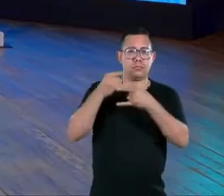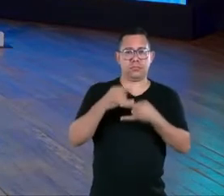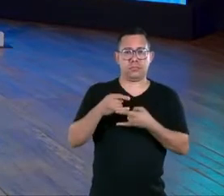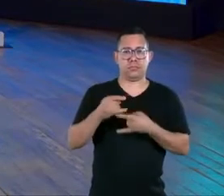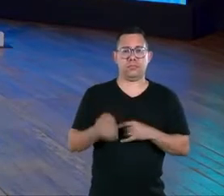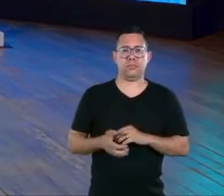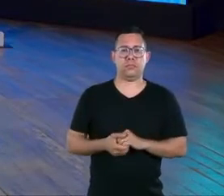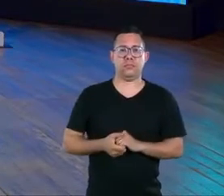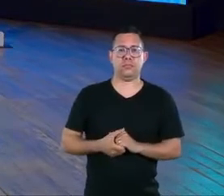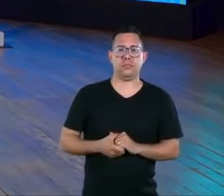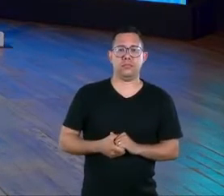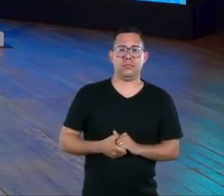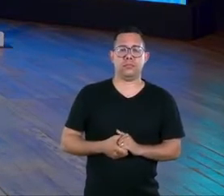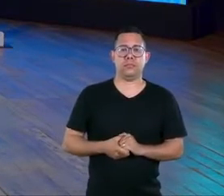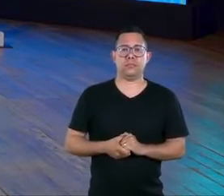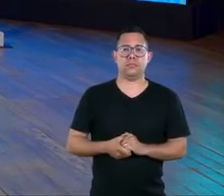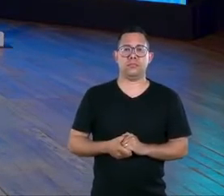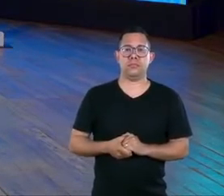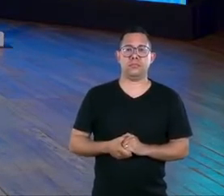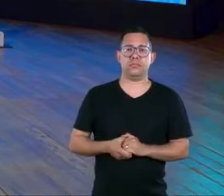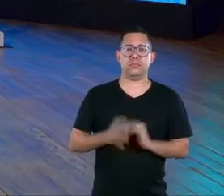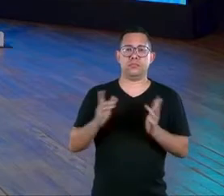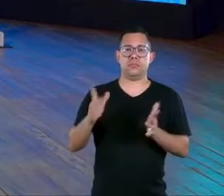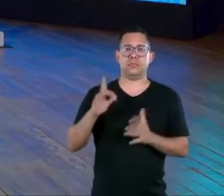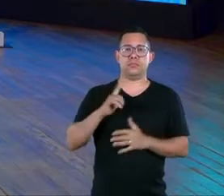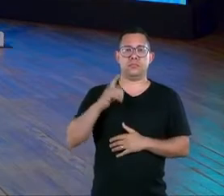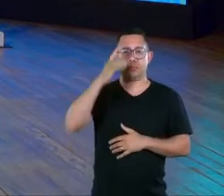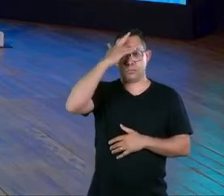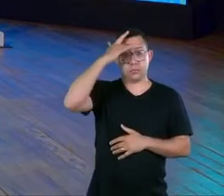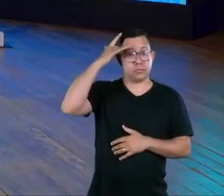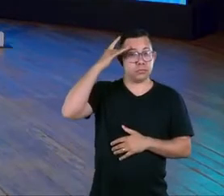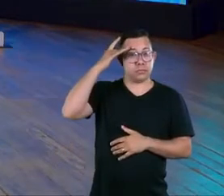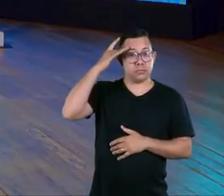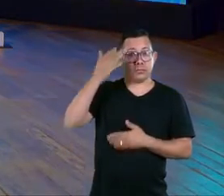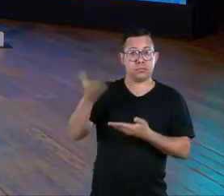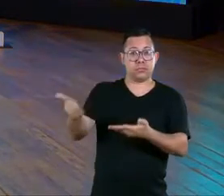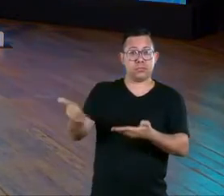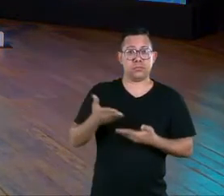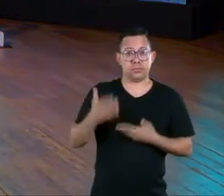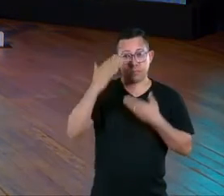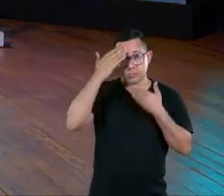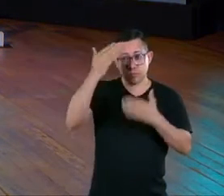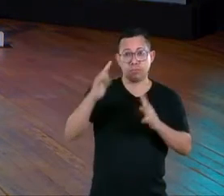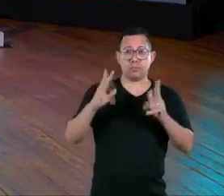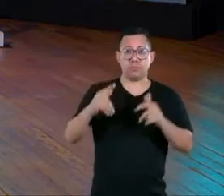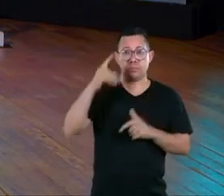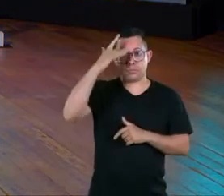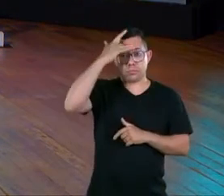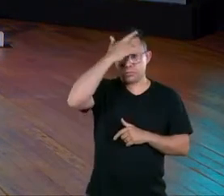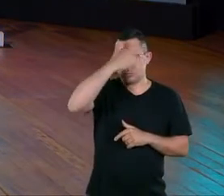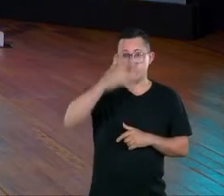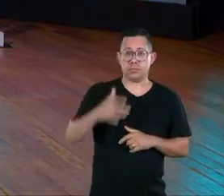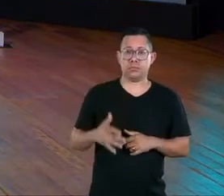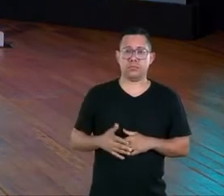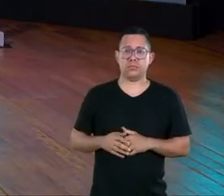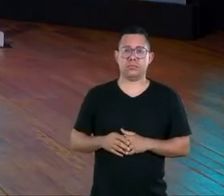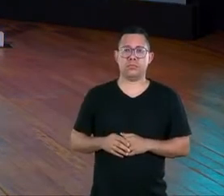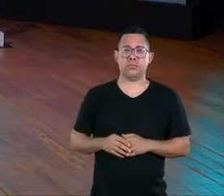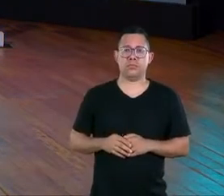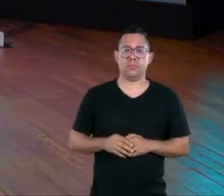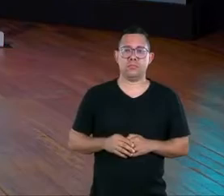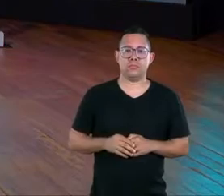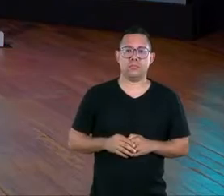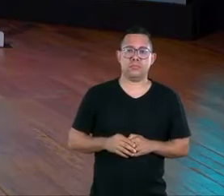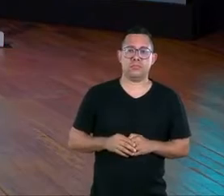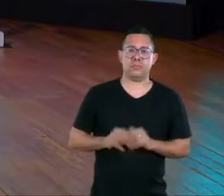ar para a gente, olha aí, já temos aí os nossos convidados, muito obrigada pela presença de vocês. Oi, gente, aí a